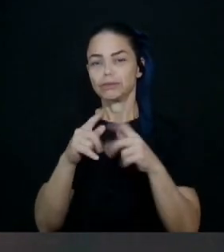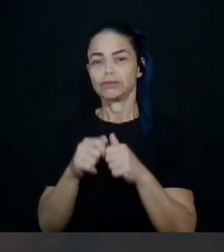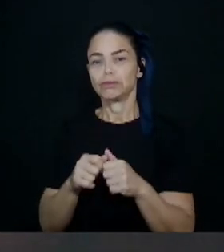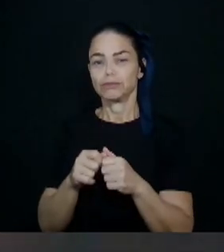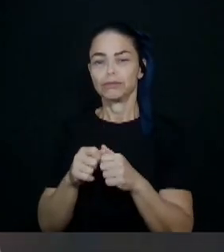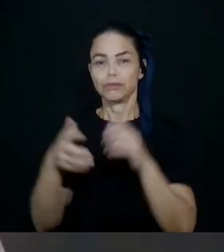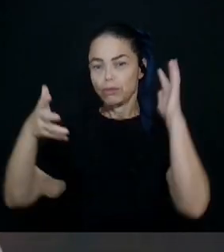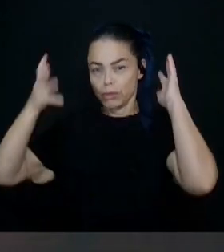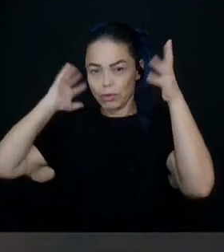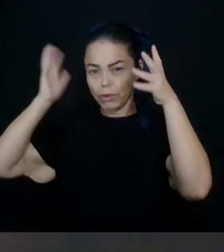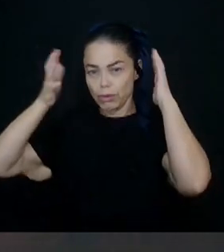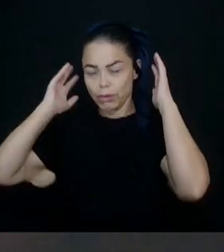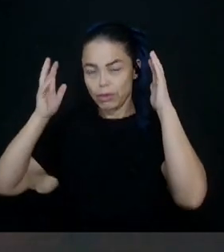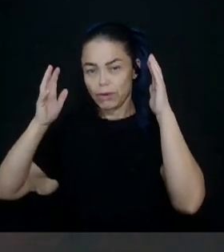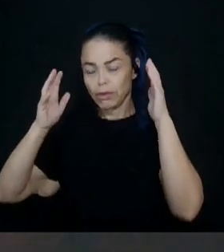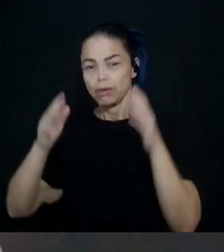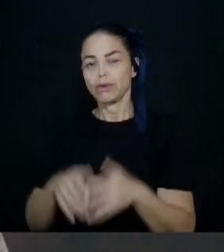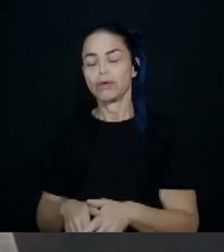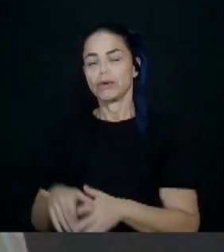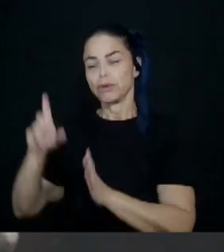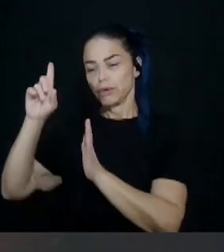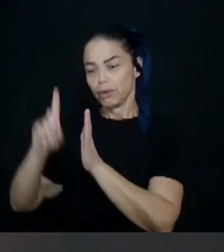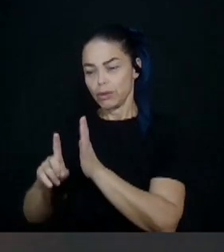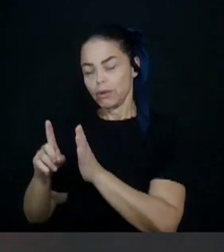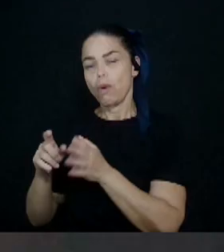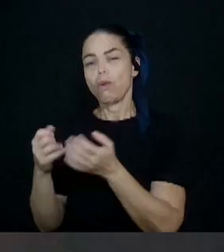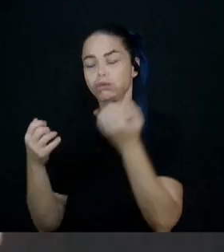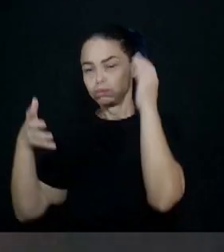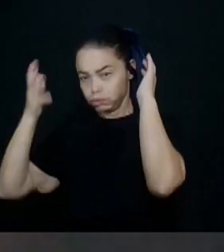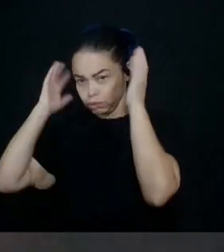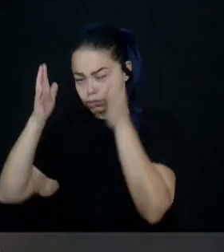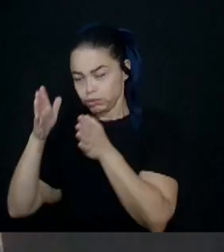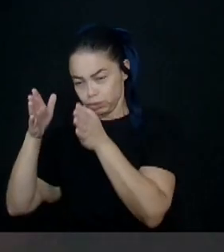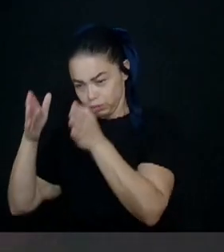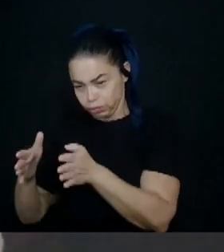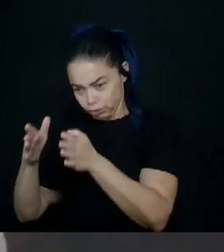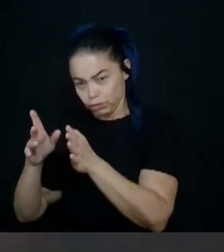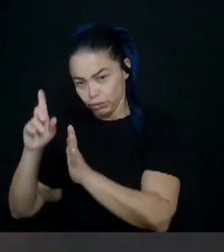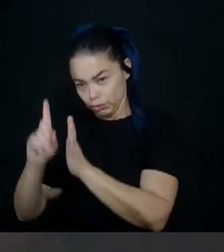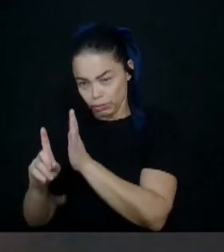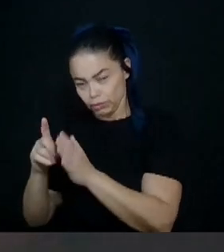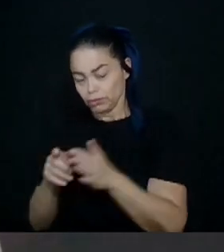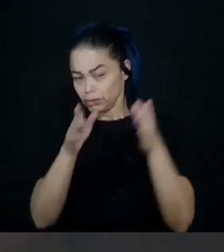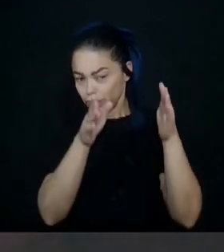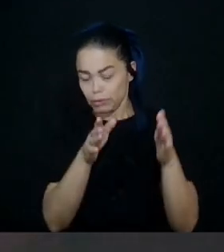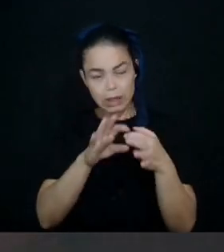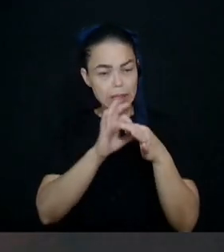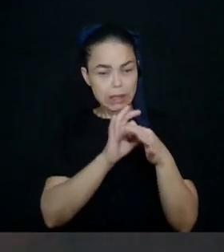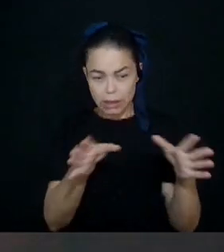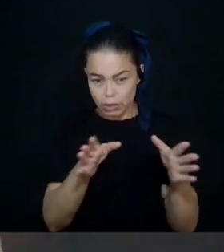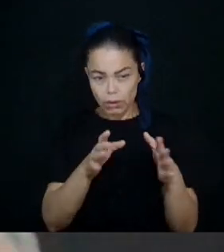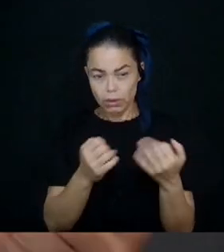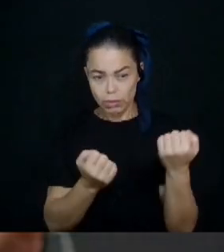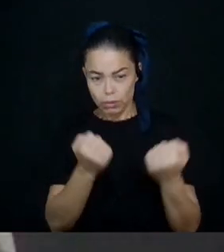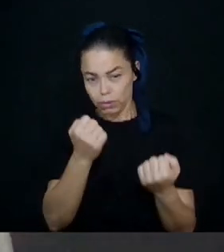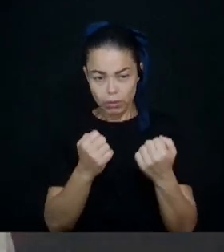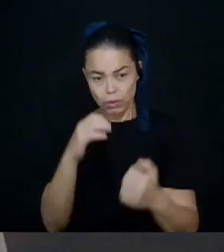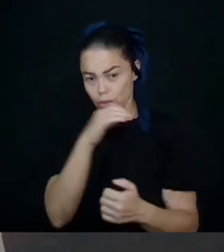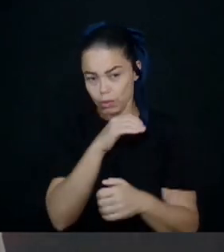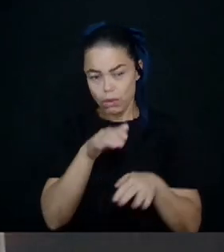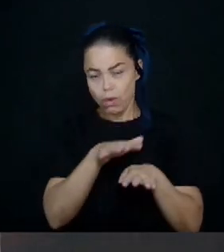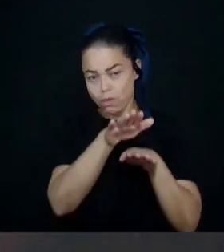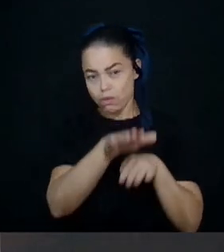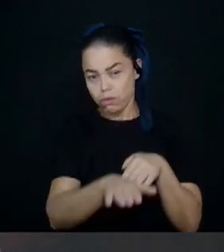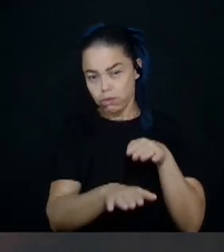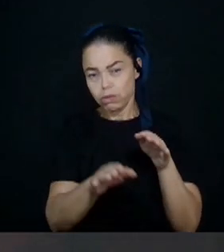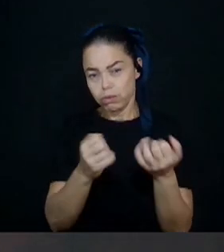esquerdo. Olha é lei, é norma deles. Então, quer dizer, a outra via é para quem está fluindo. Então, a questão de